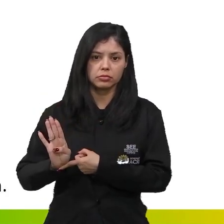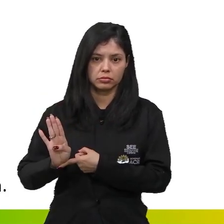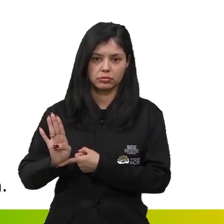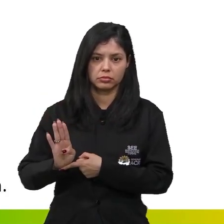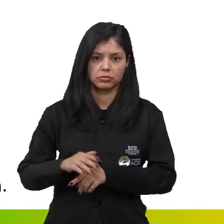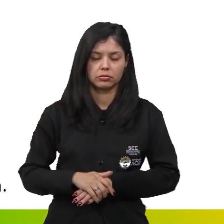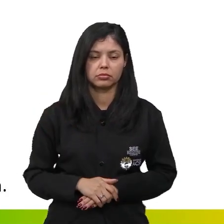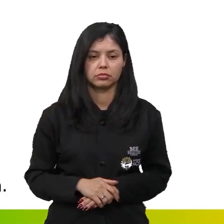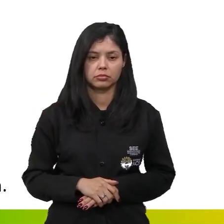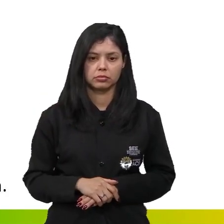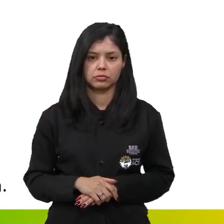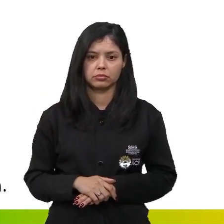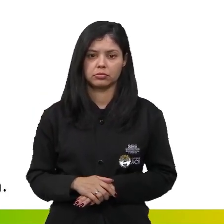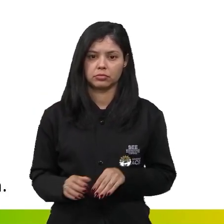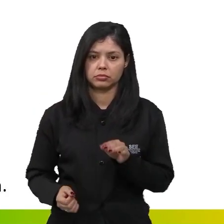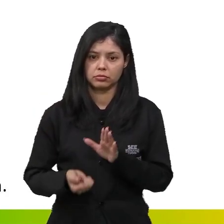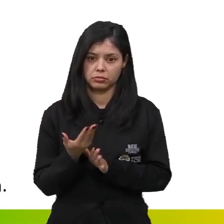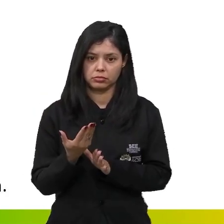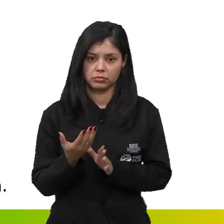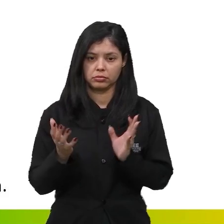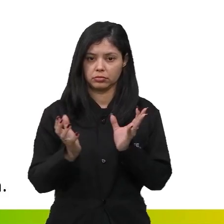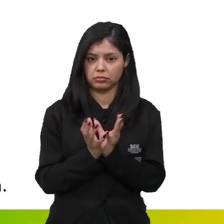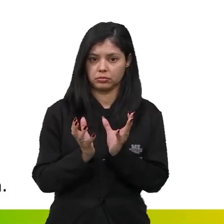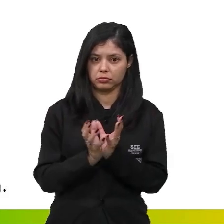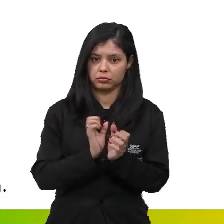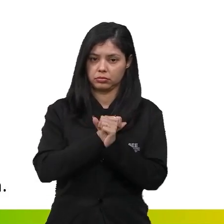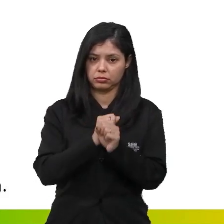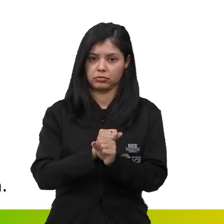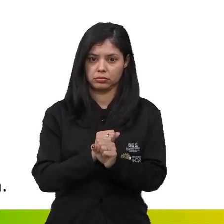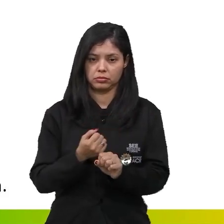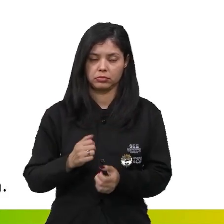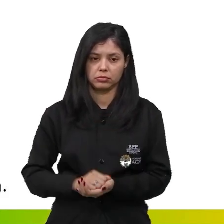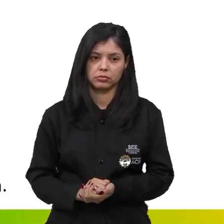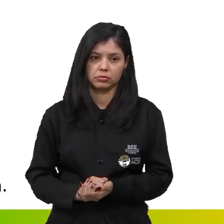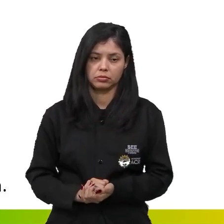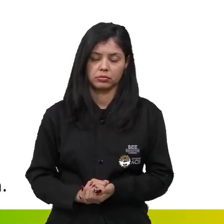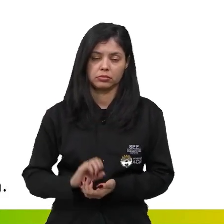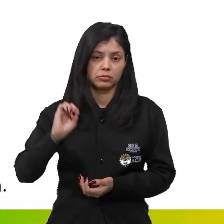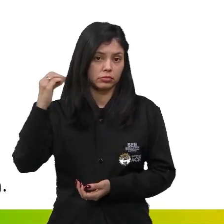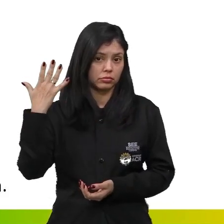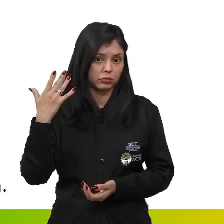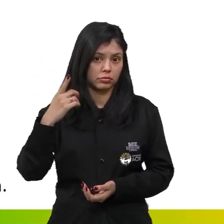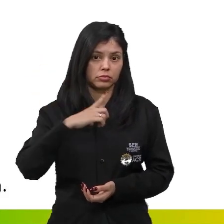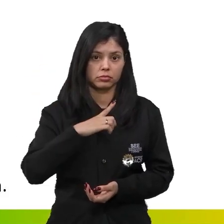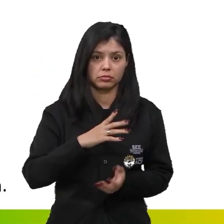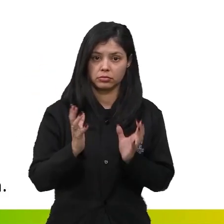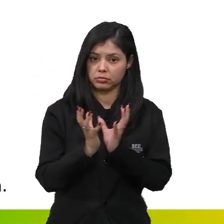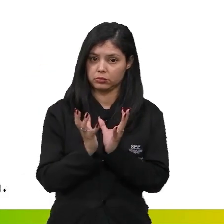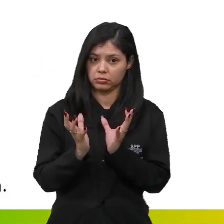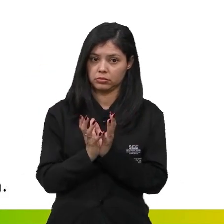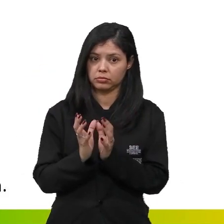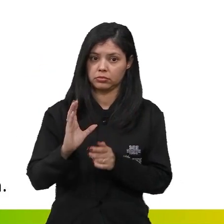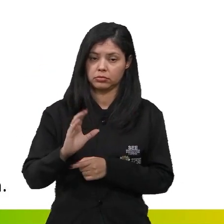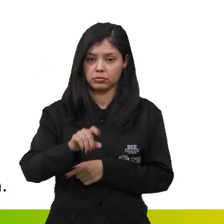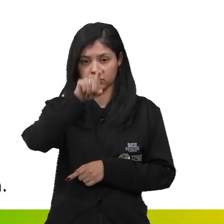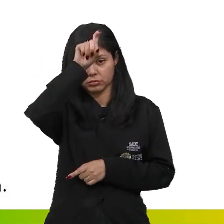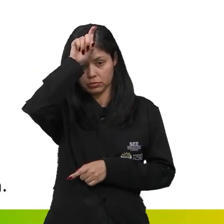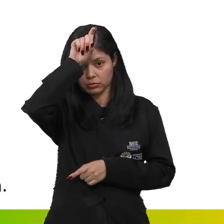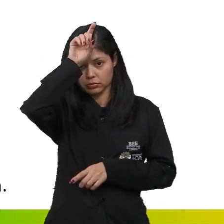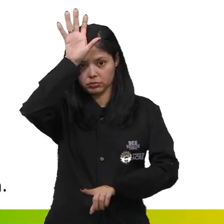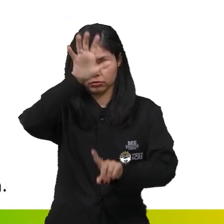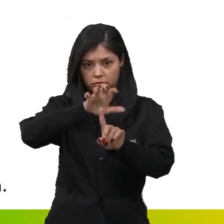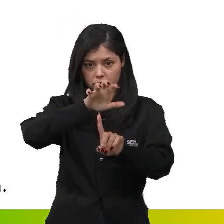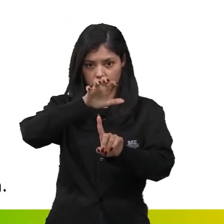né? O surgimento de comunidades de ex-escravizados, que no caso aí são as comunidades quilombolas, e